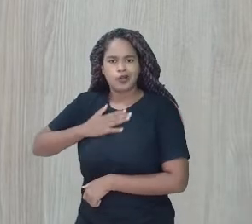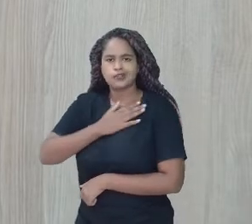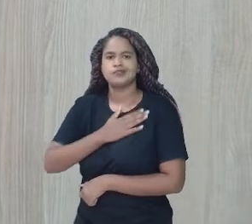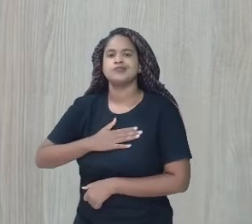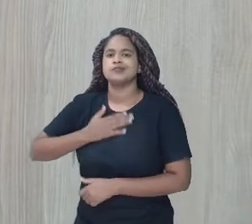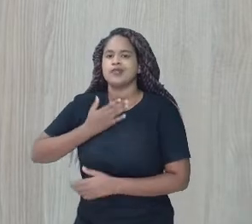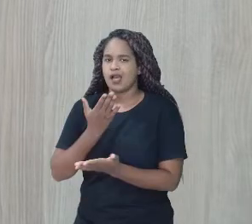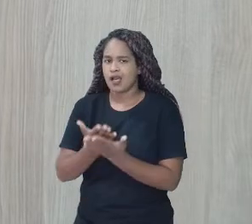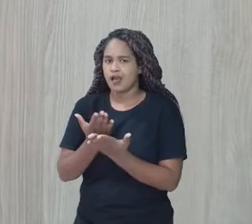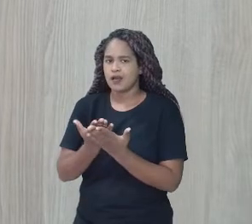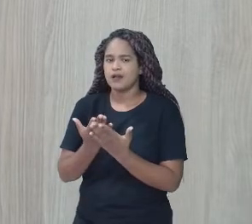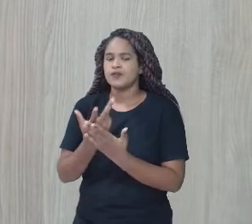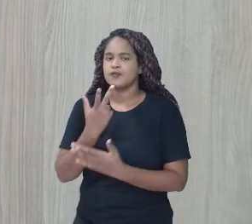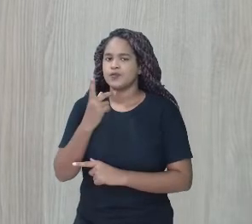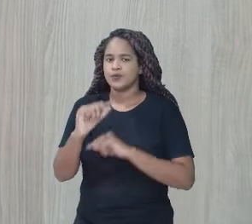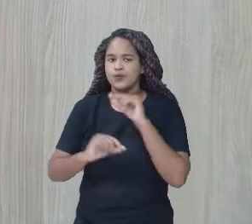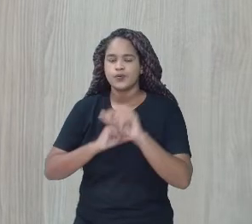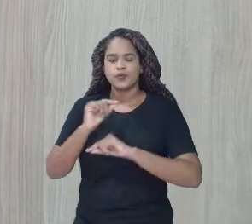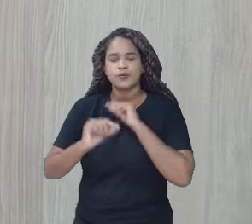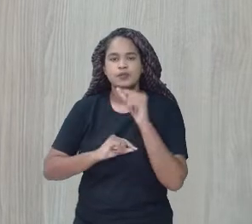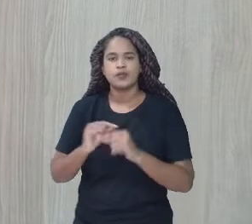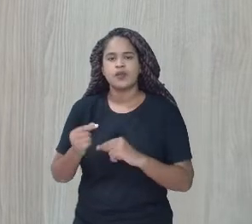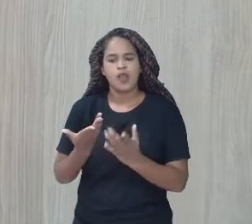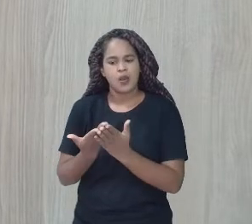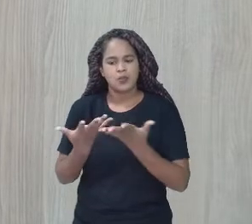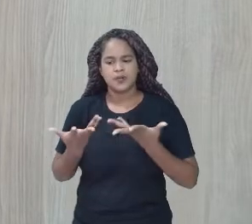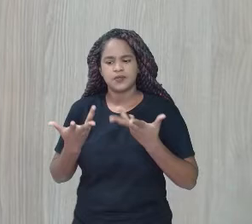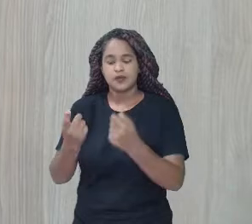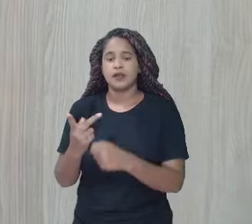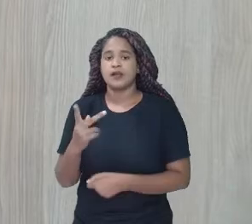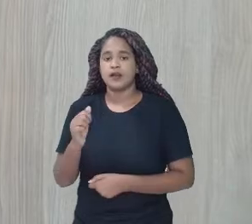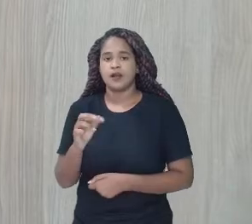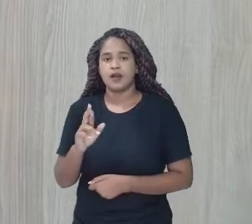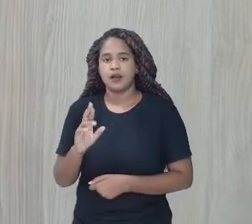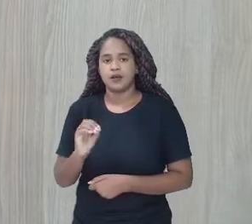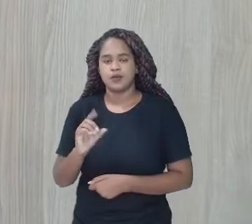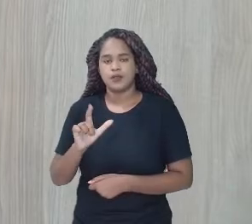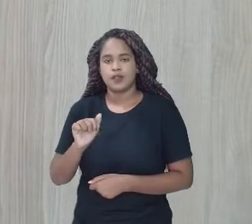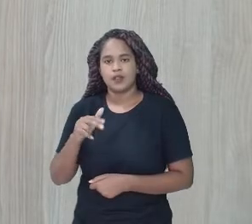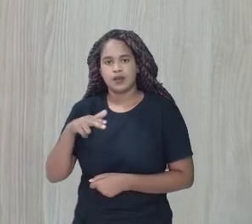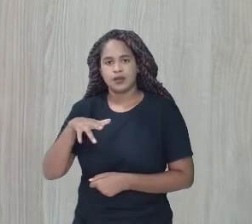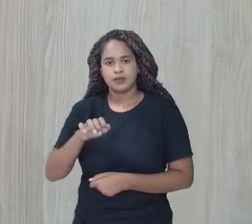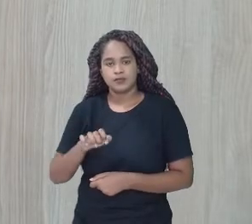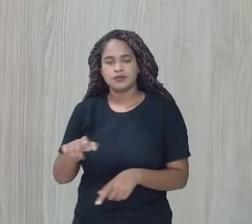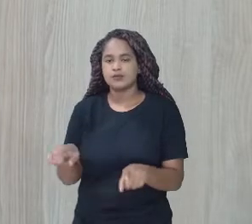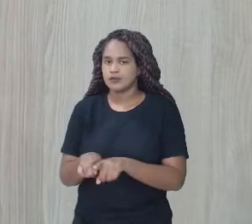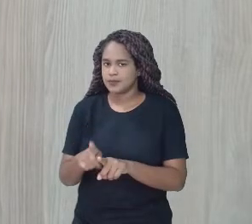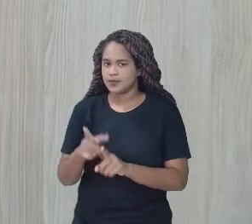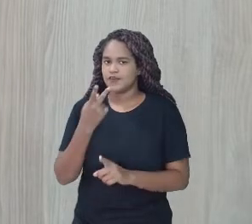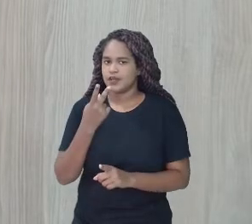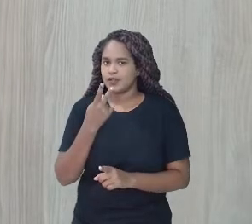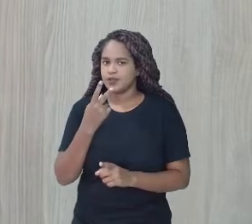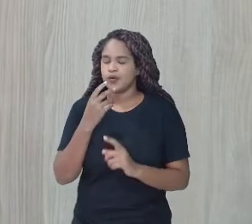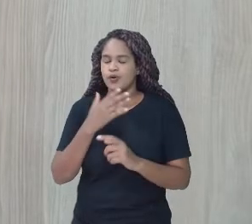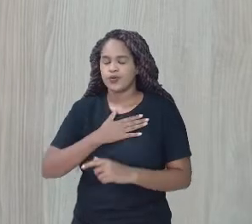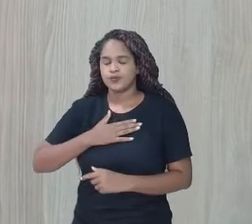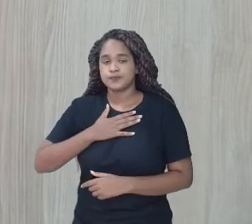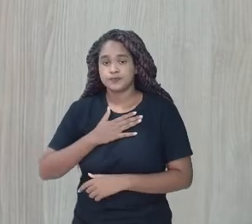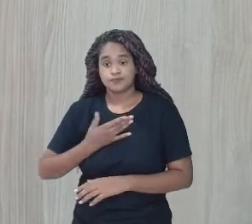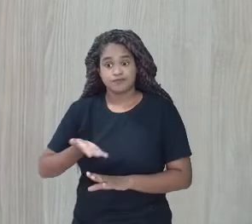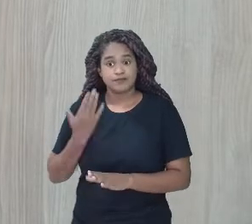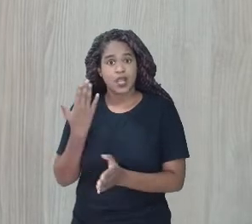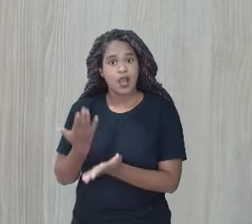aula maravilhosa, sem nenhuma dúvida. Caroline também. Quero lembrar aqui que na aula passada, Caroline também